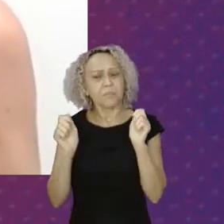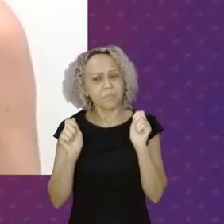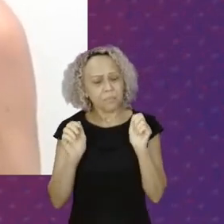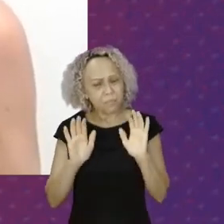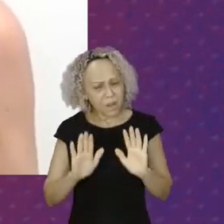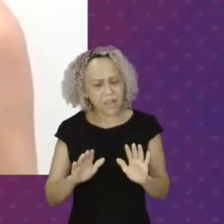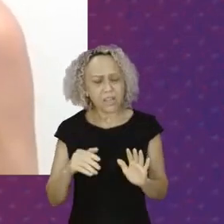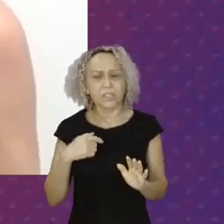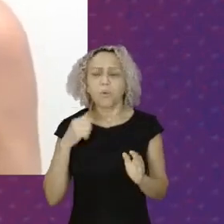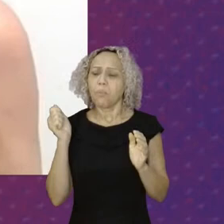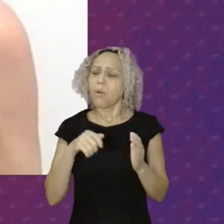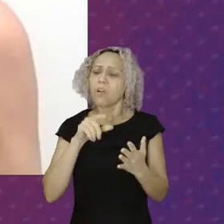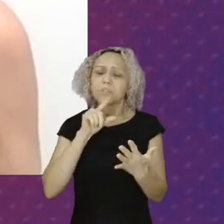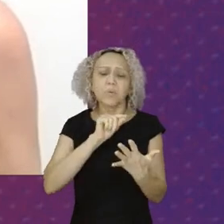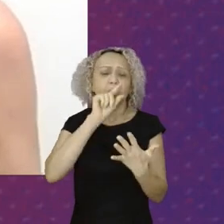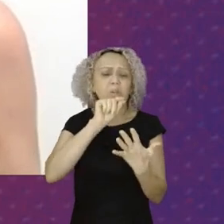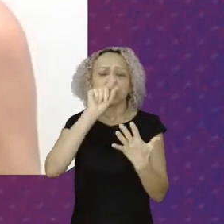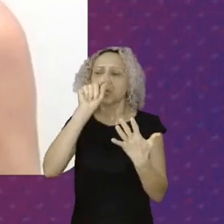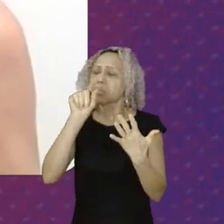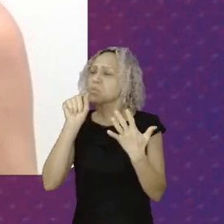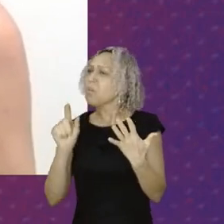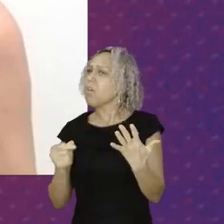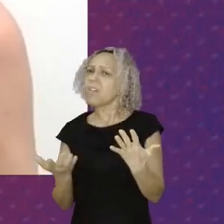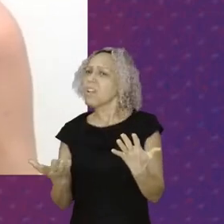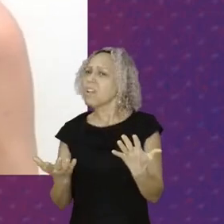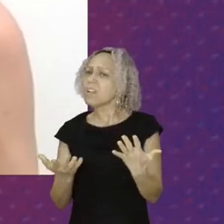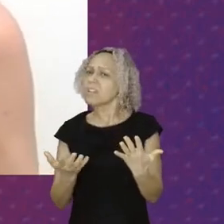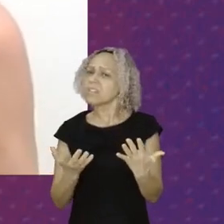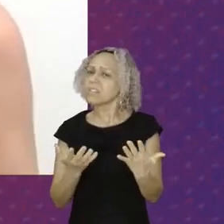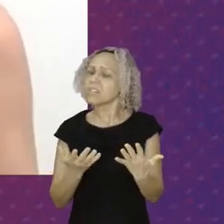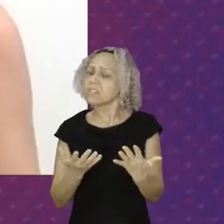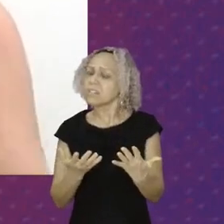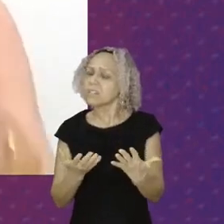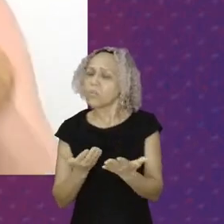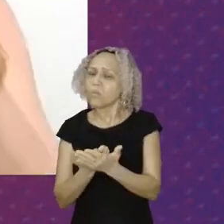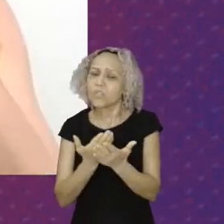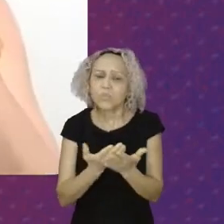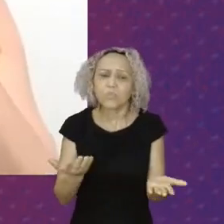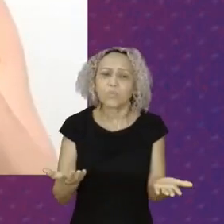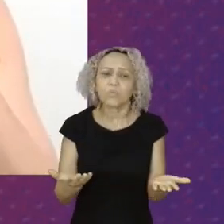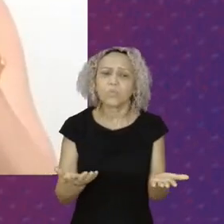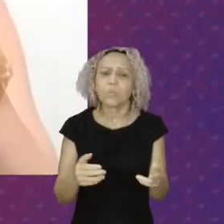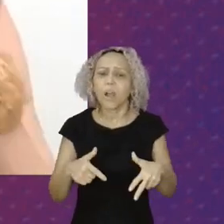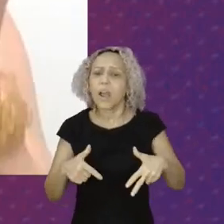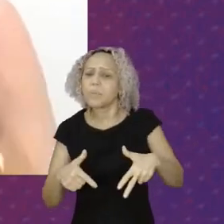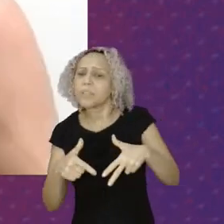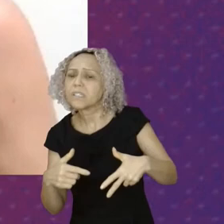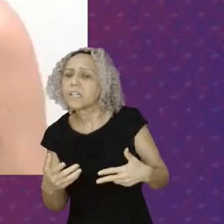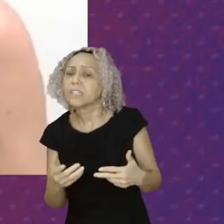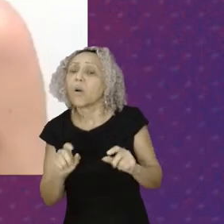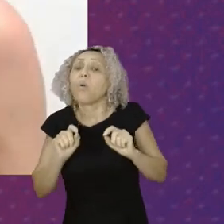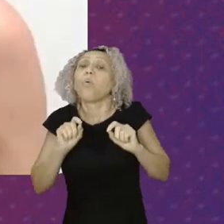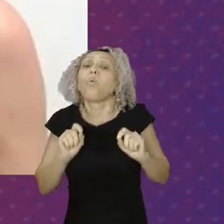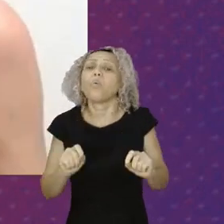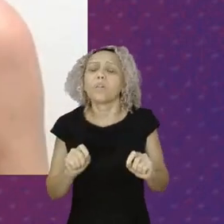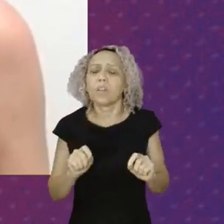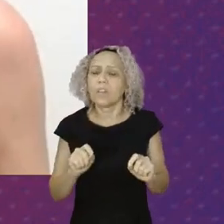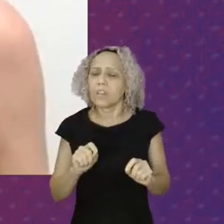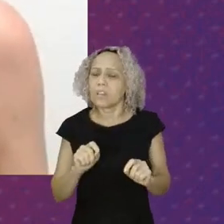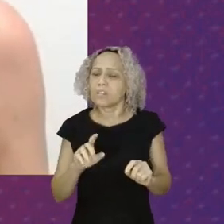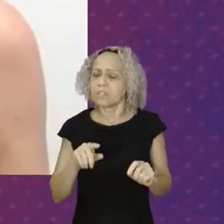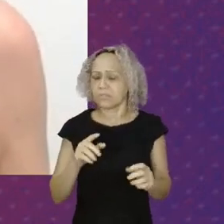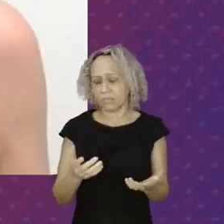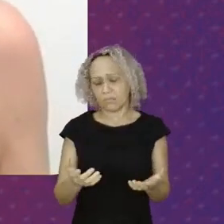preferências, o estudo que eu quero fazer, a militância que eu quero abraçar, mesmo porque, além de mulher